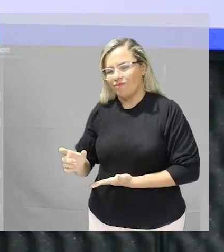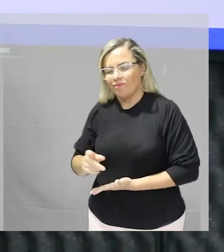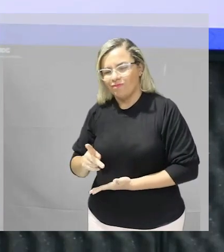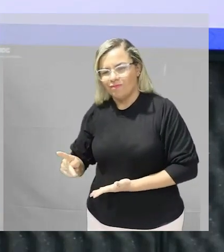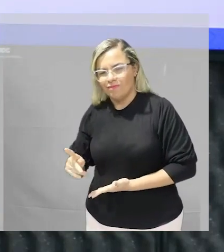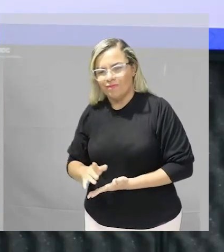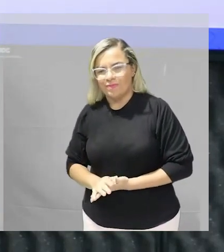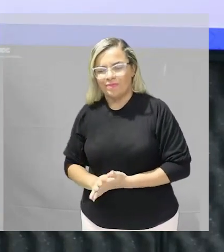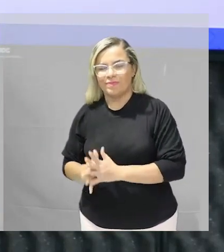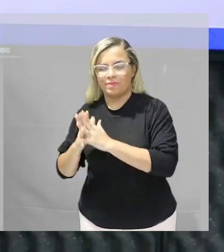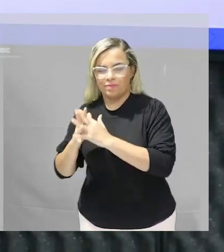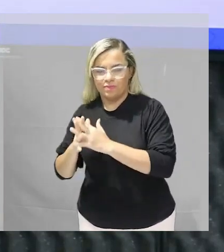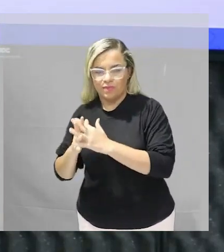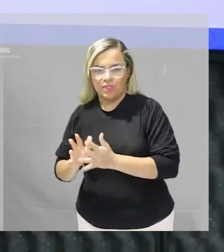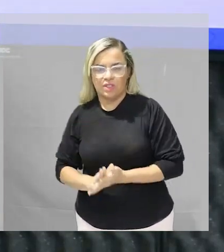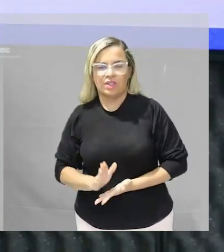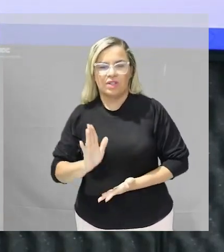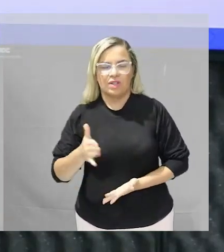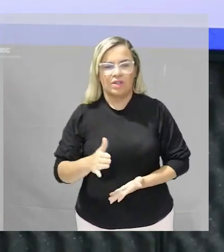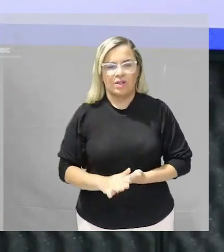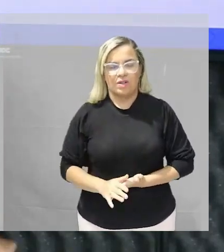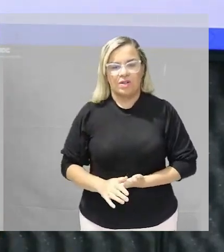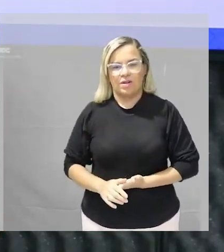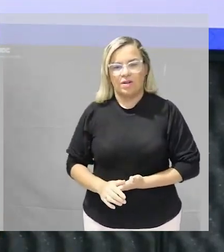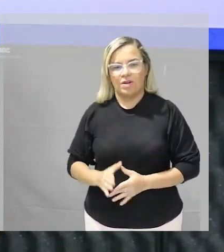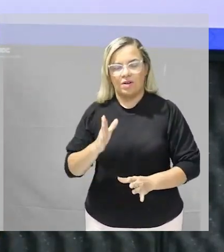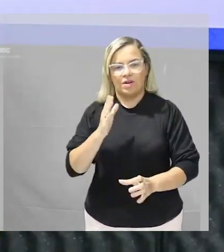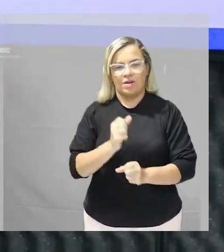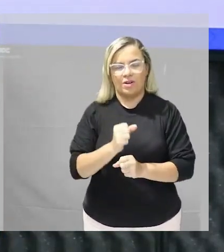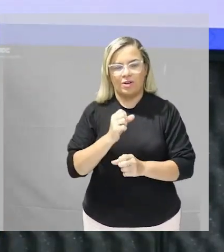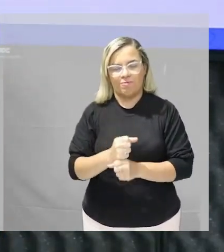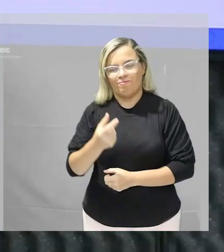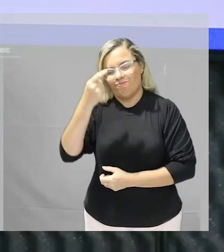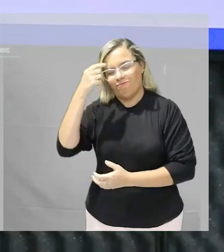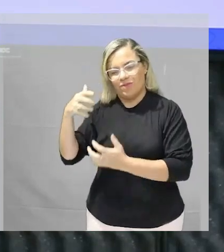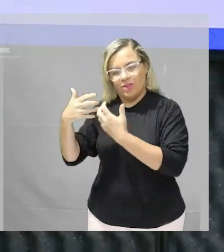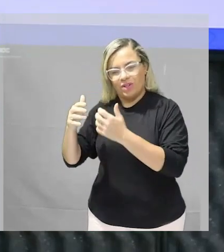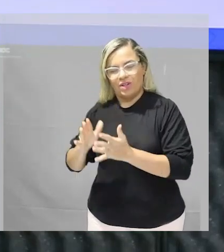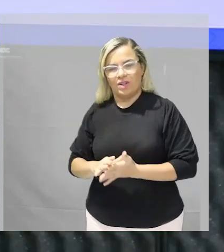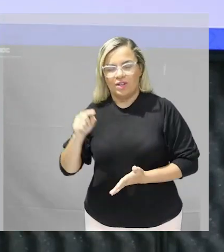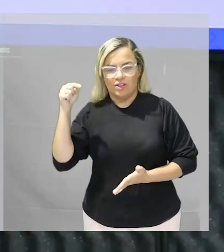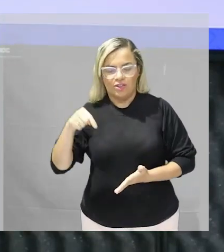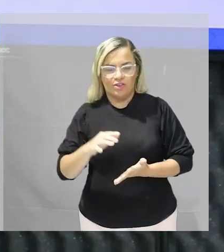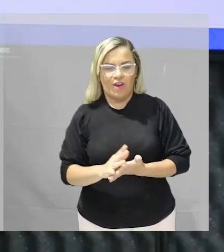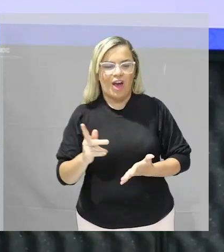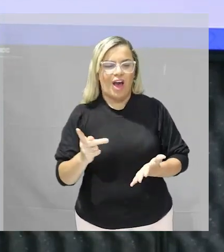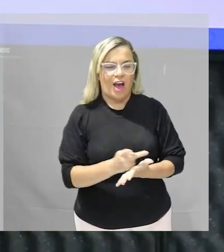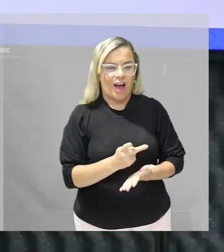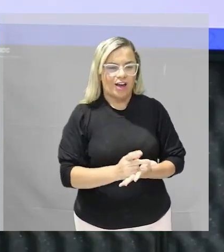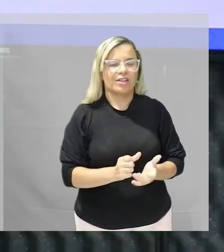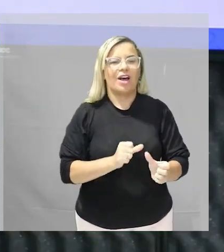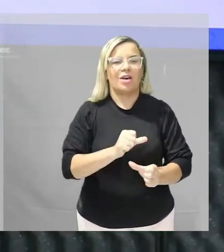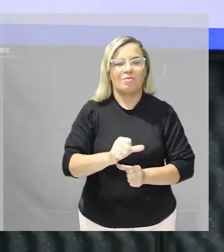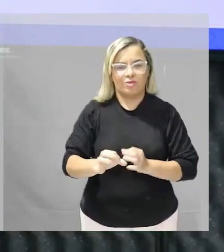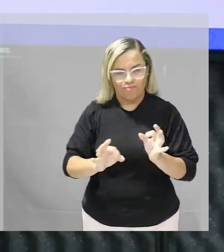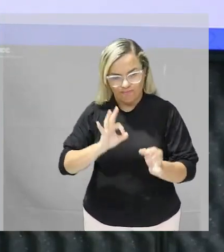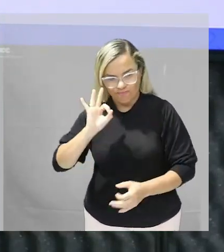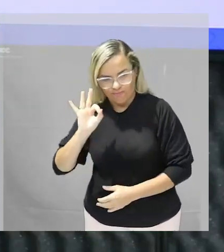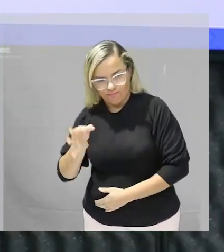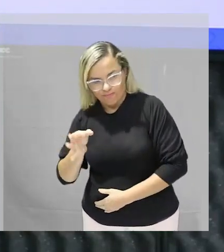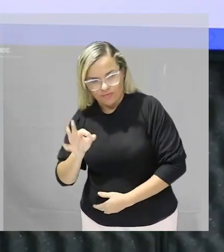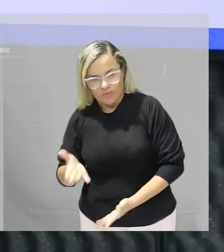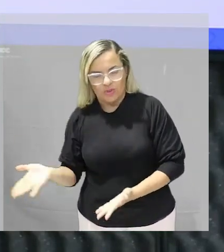mas aqui a gente tá fazendo a conta de cabeça é na hora porque se tiver errado a gente já corrige logo Tá bom então vamos lá então